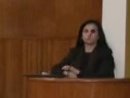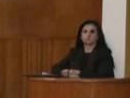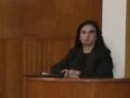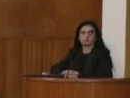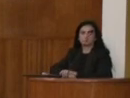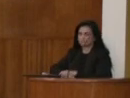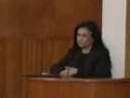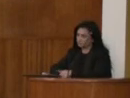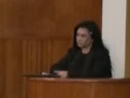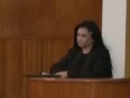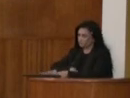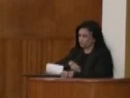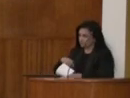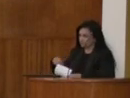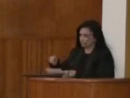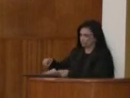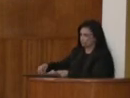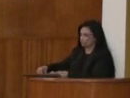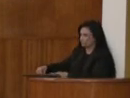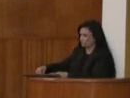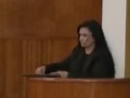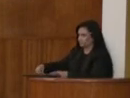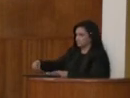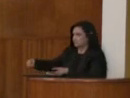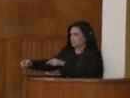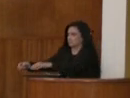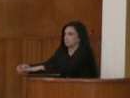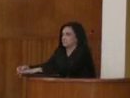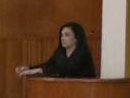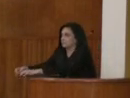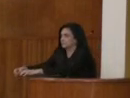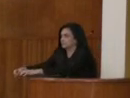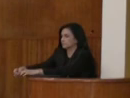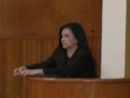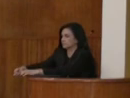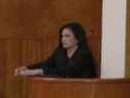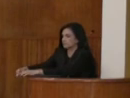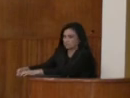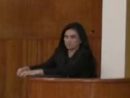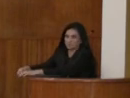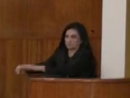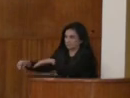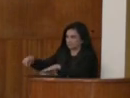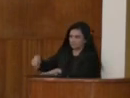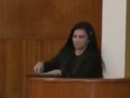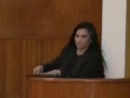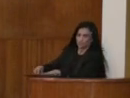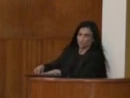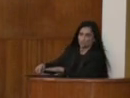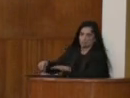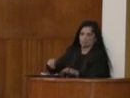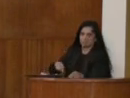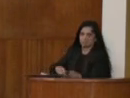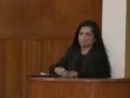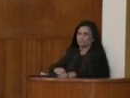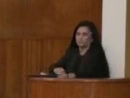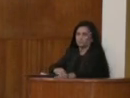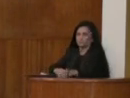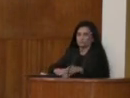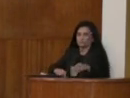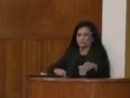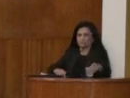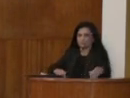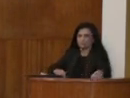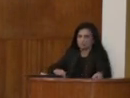a gente tem que lutar para acontecer é que tem a previsão, né, de um concurso público para auditor fiscal do trabalho, para ser